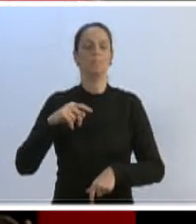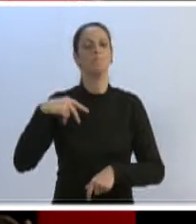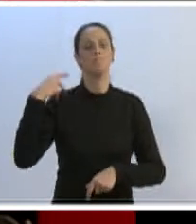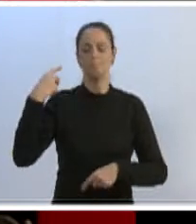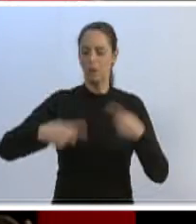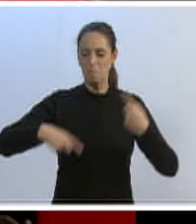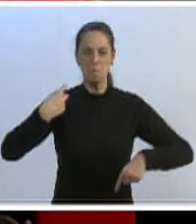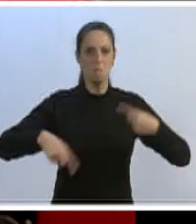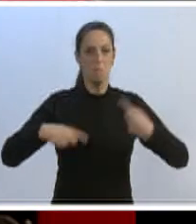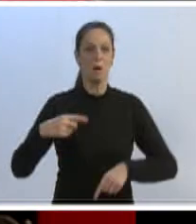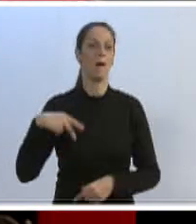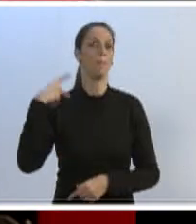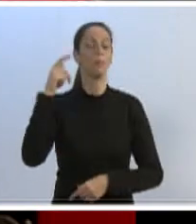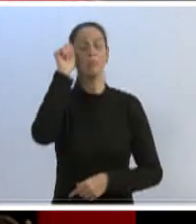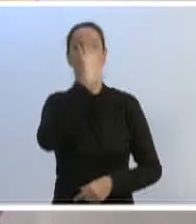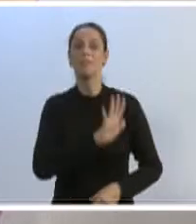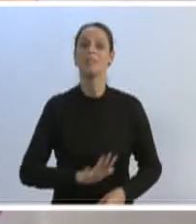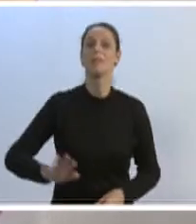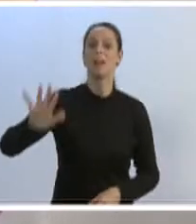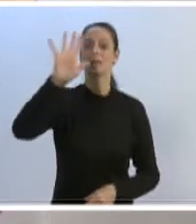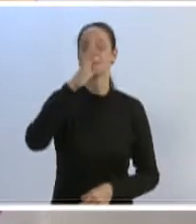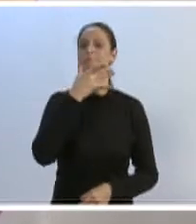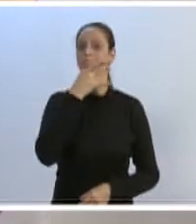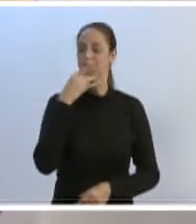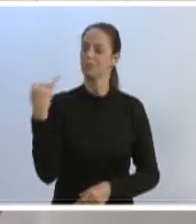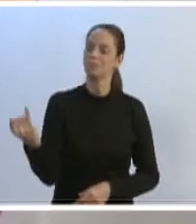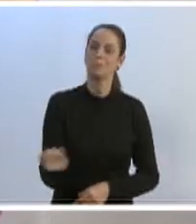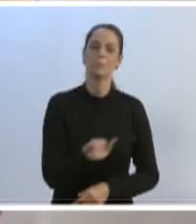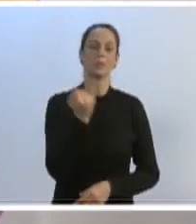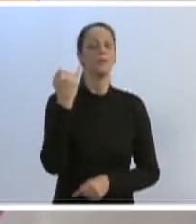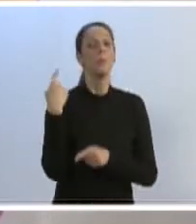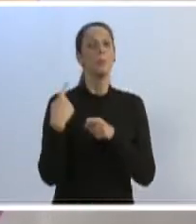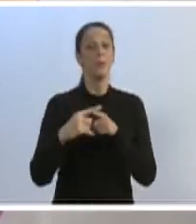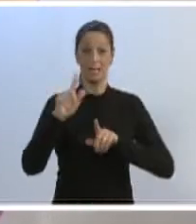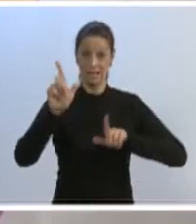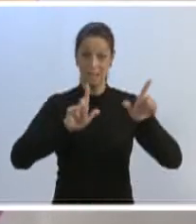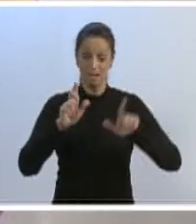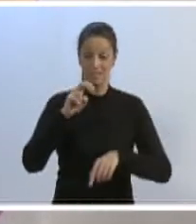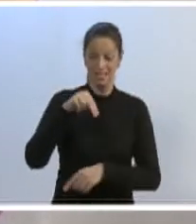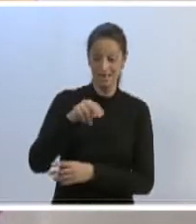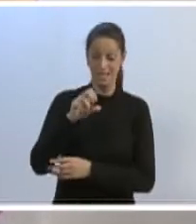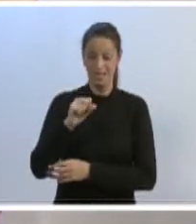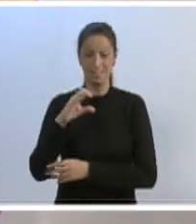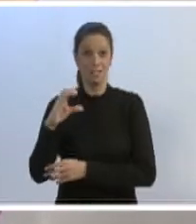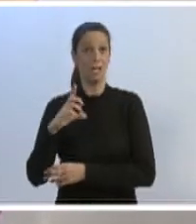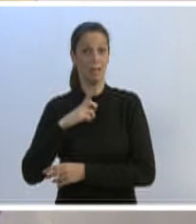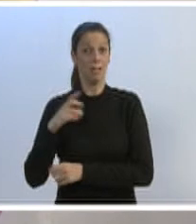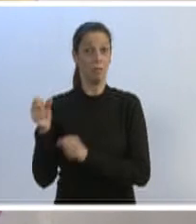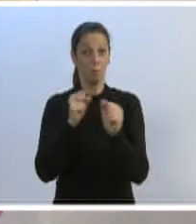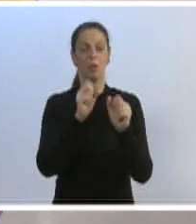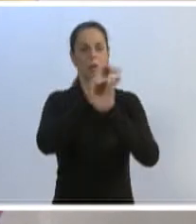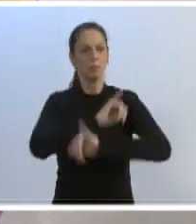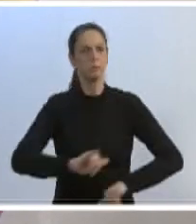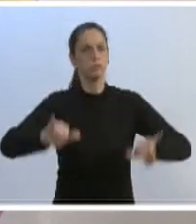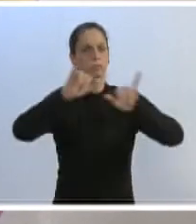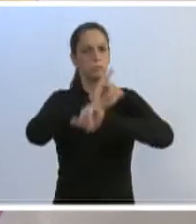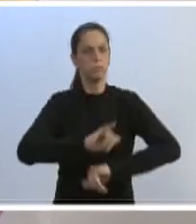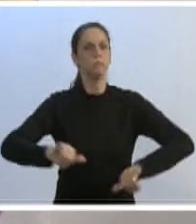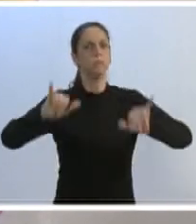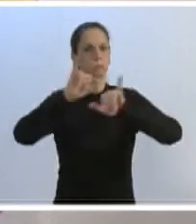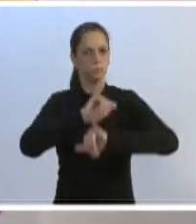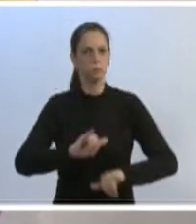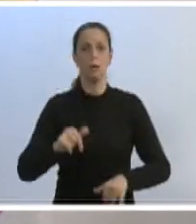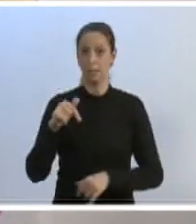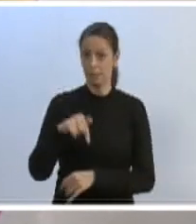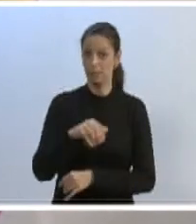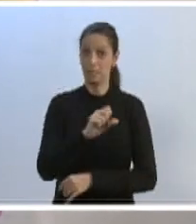estadual. Eu acho que é importantíssimo a NSC, pelo poder de comunicação que tem no nosso município, no nosso